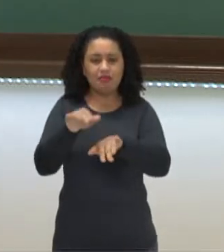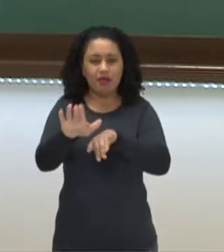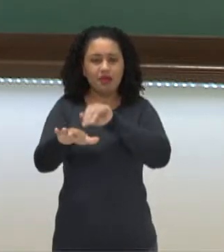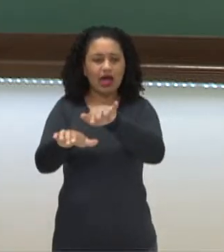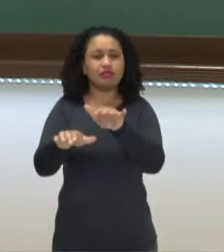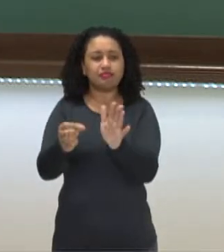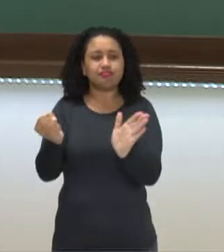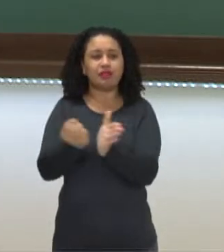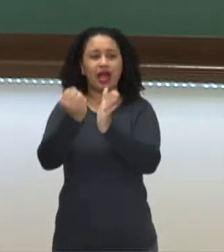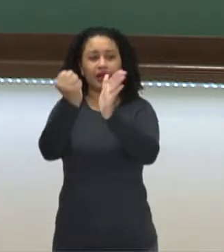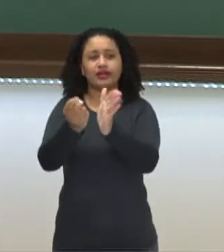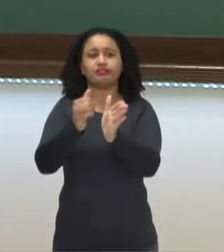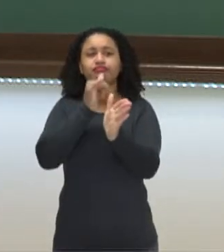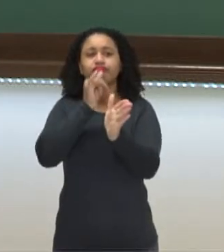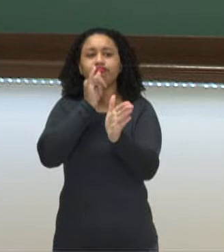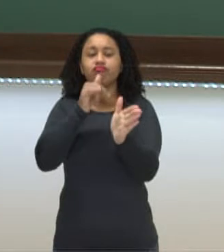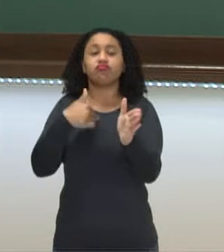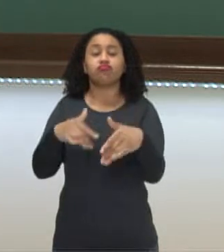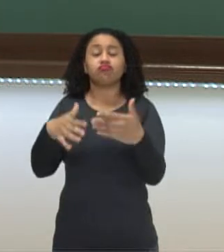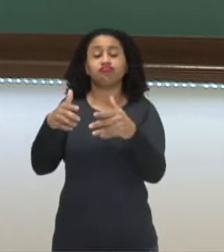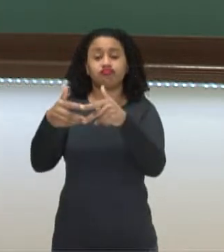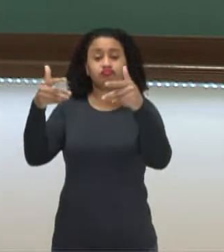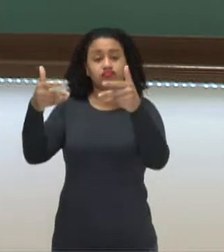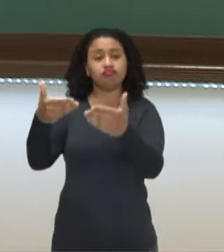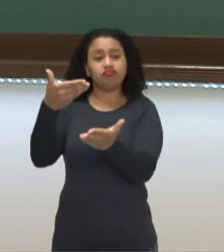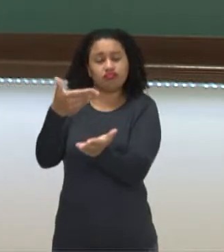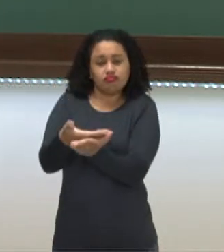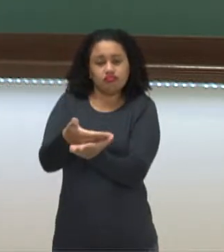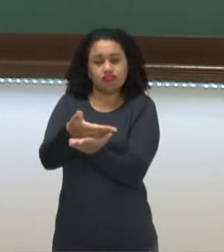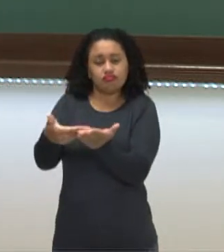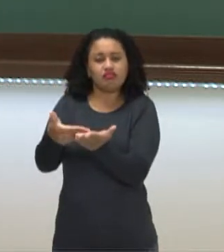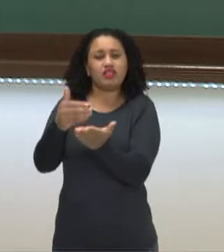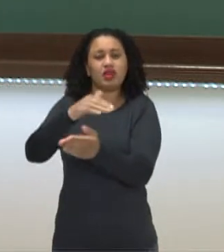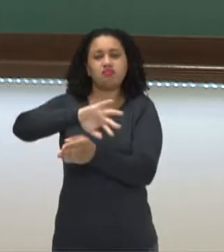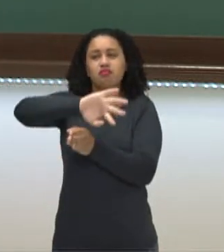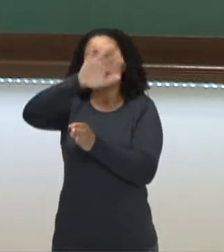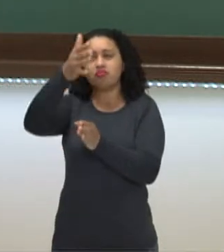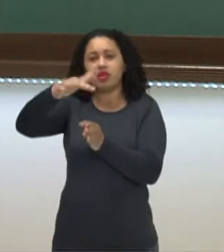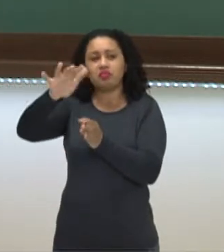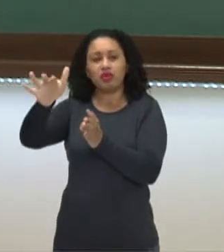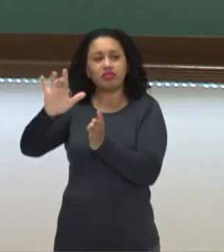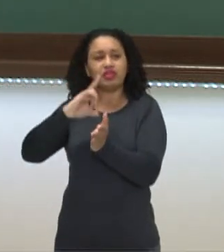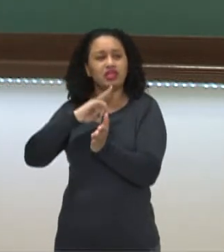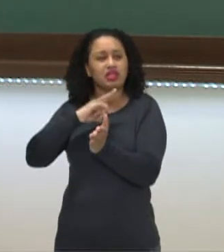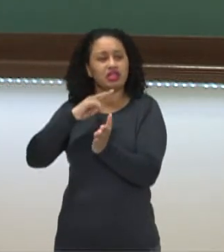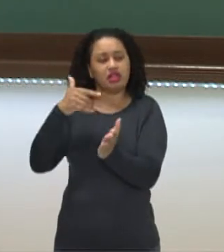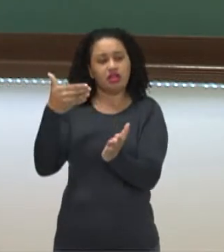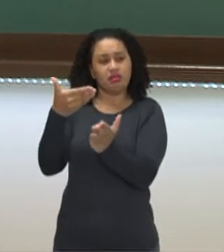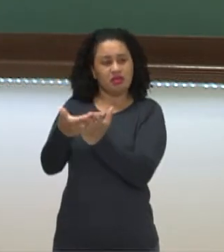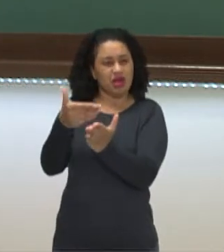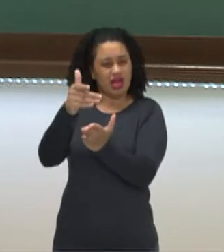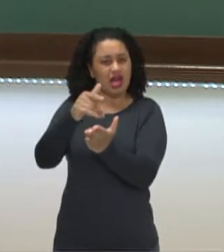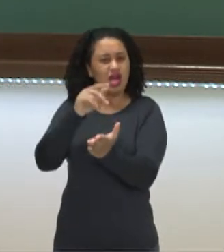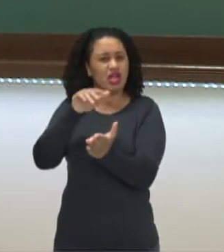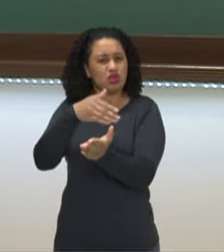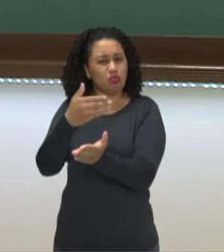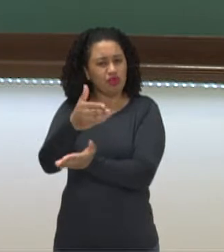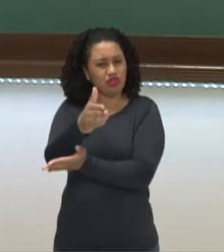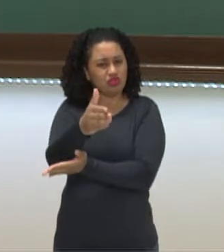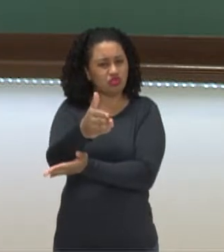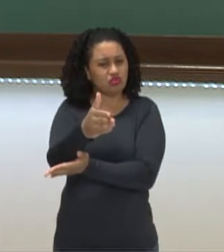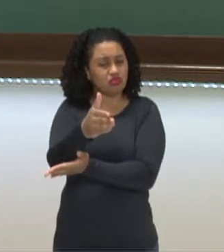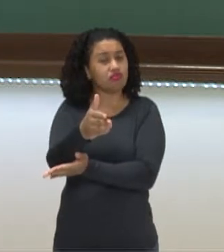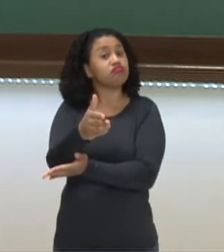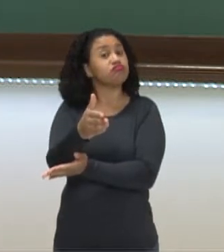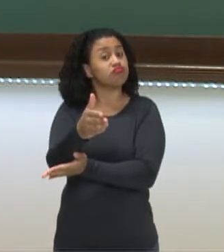marcas. Olha só, por exemplo, quando se encontra numa montanha uma marca, né, de um peixe, dá